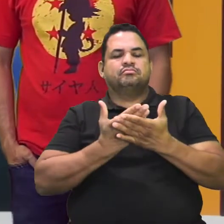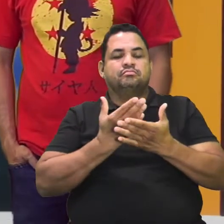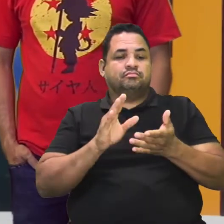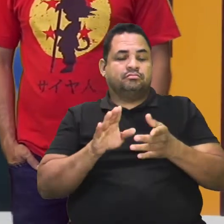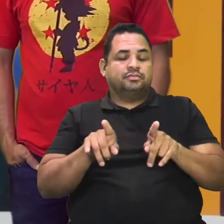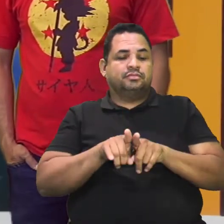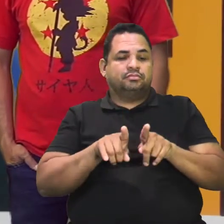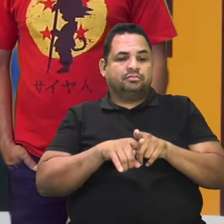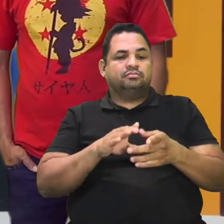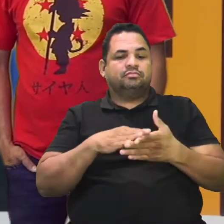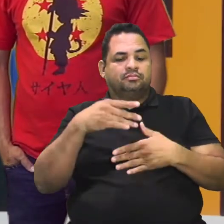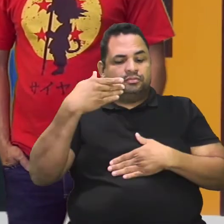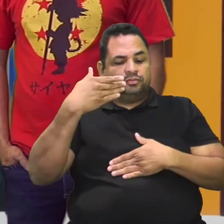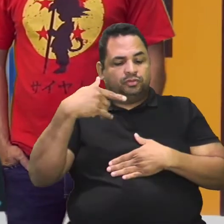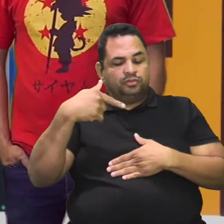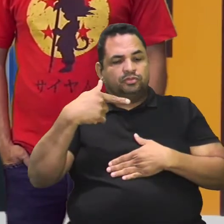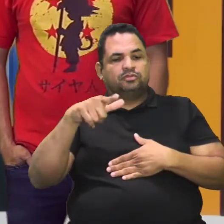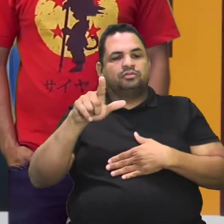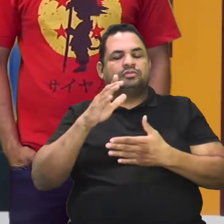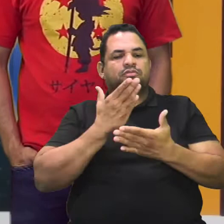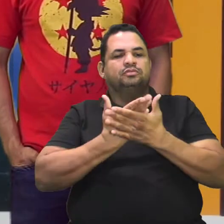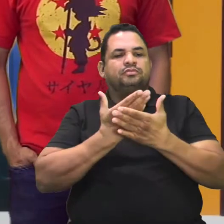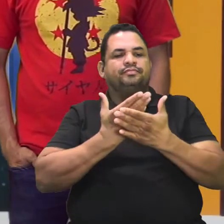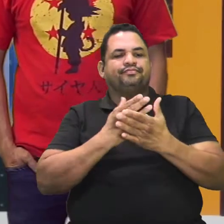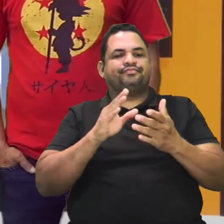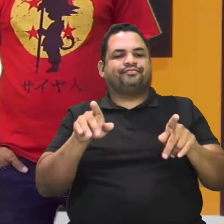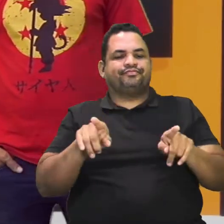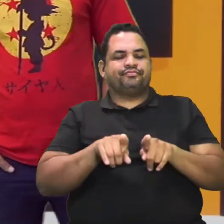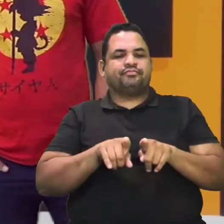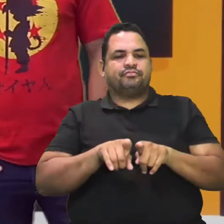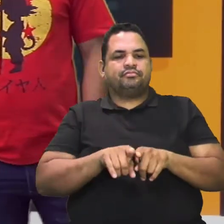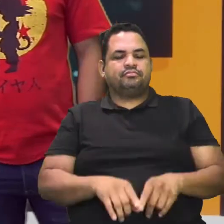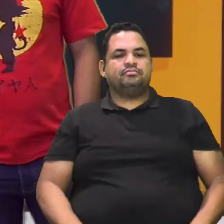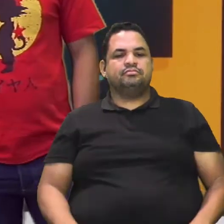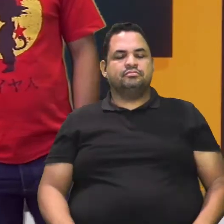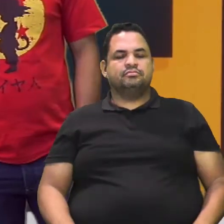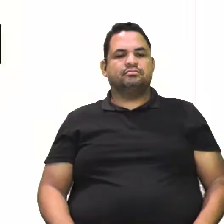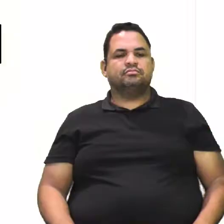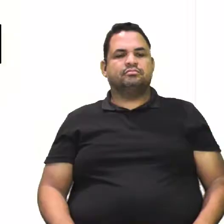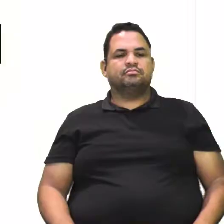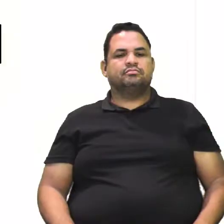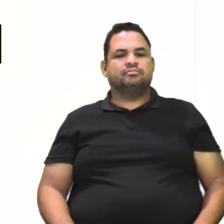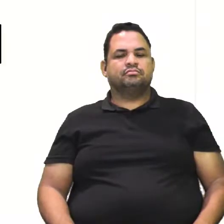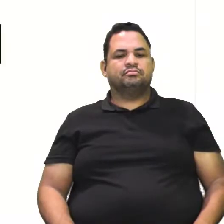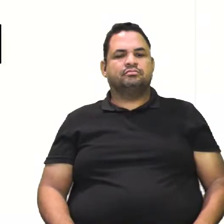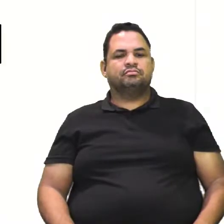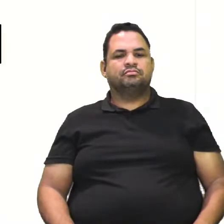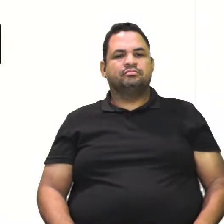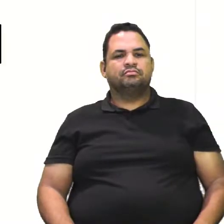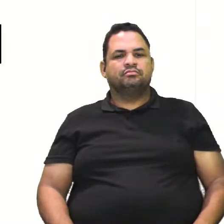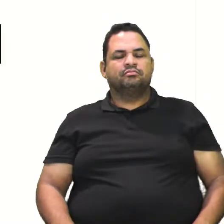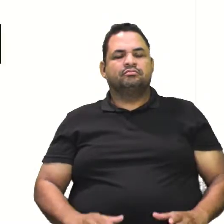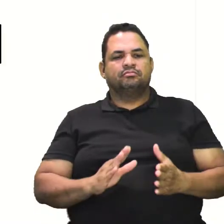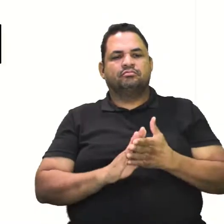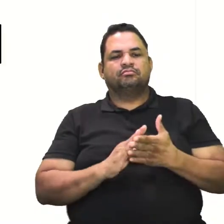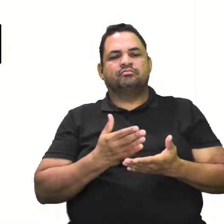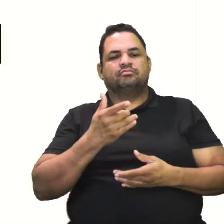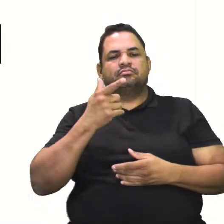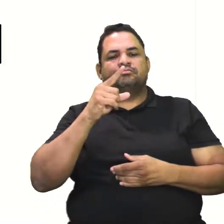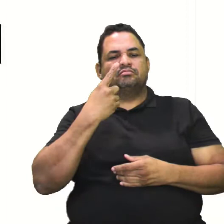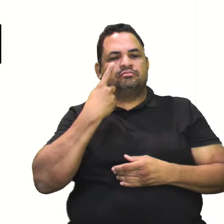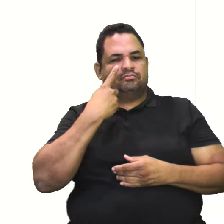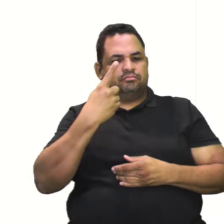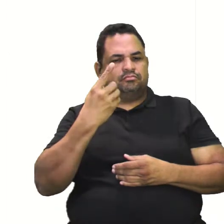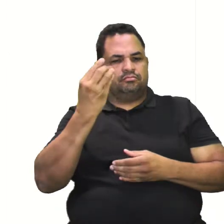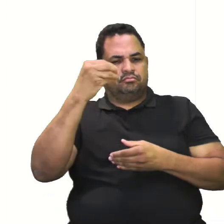aprender as demais também, tá? Continuando então, vamos lá? Agora que a gente conseguiu visualizar, né, todas elas